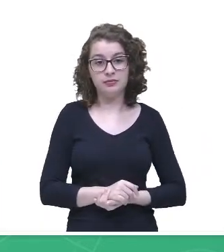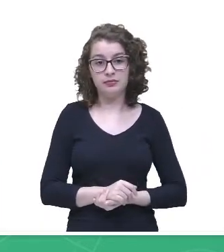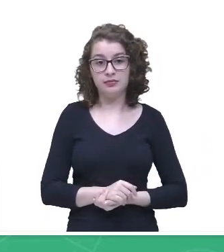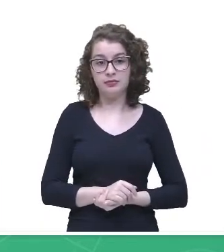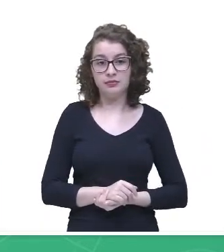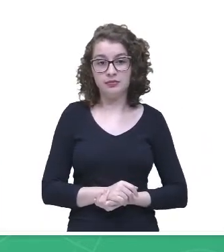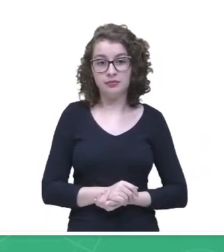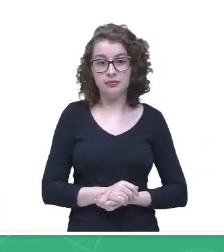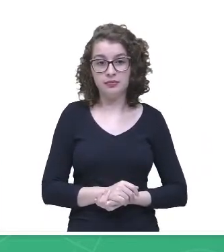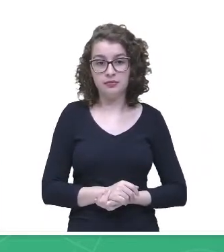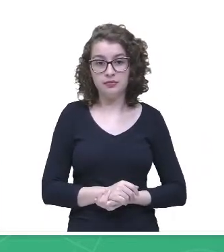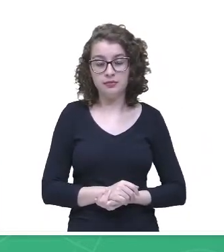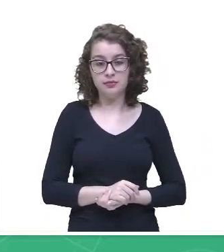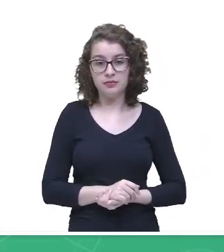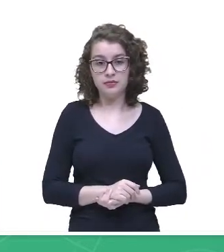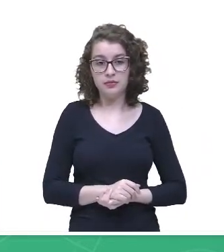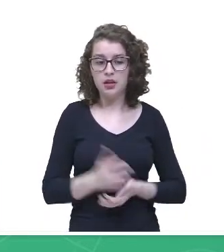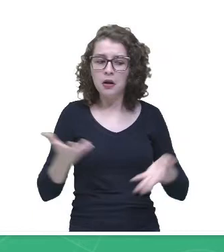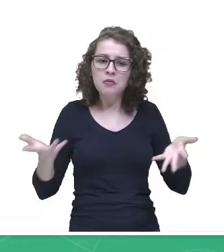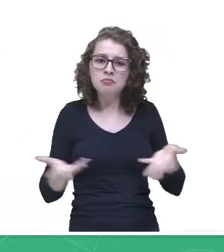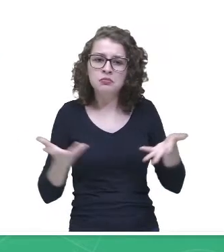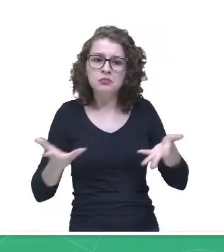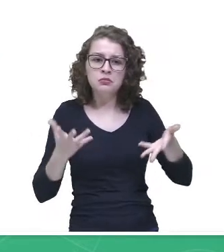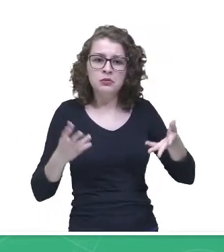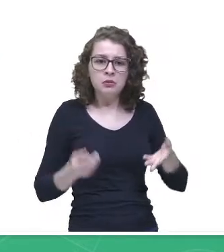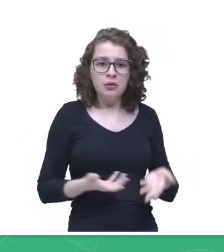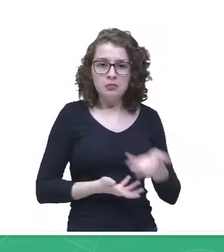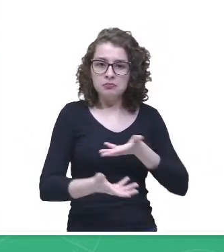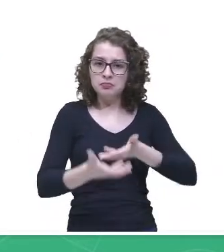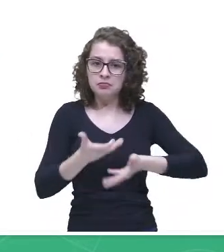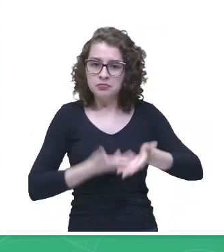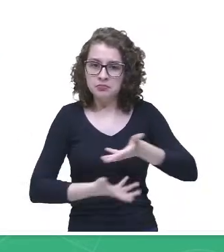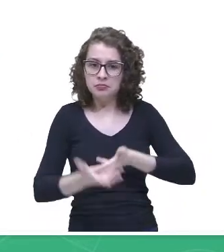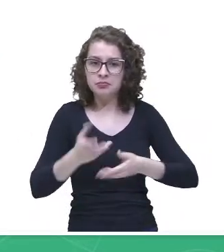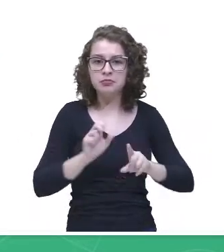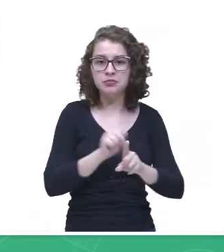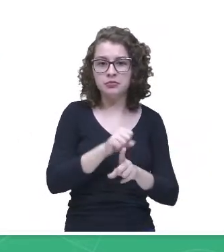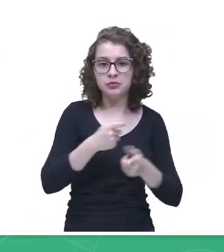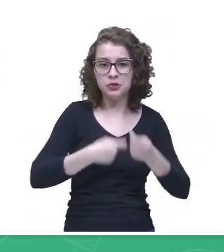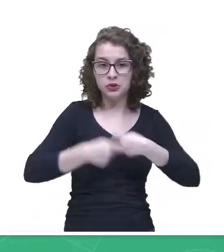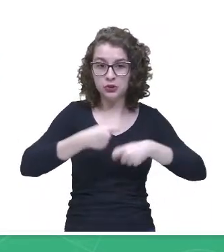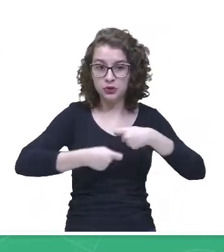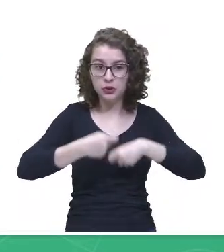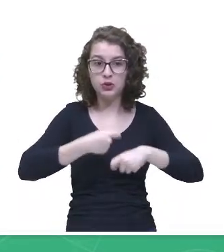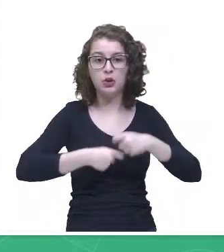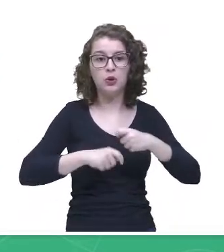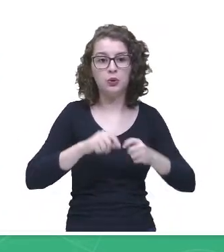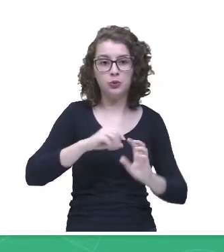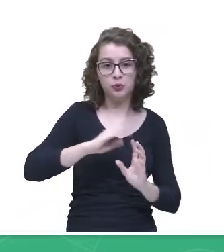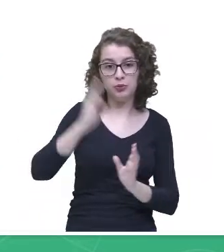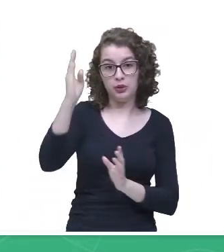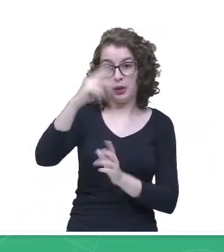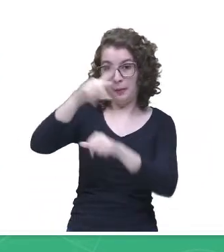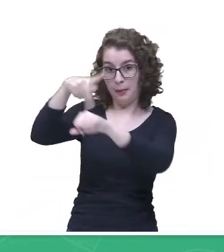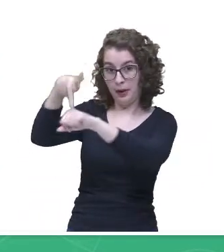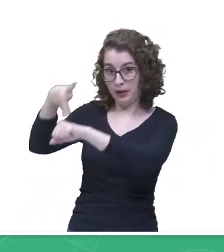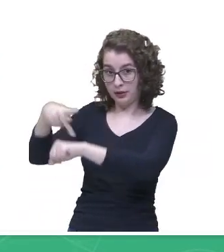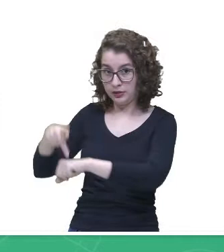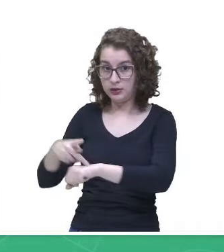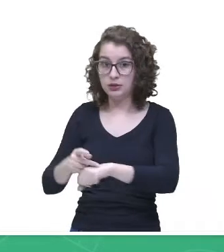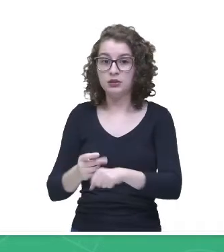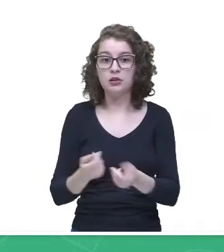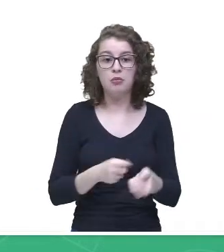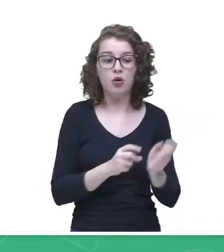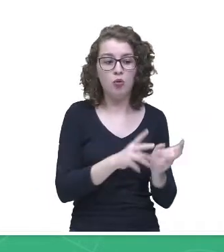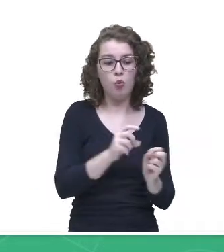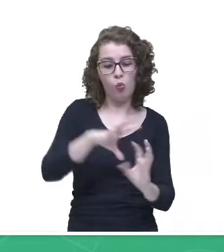São promotoras de integração das economias nacionais com os mercados mundiais. E aí,